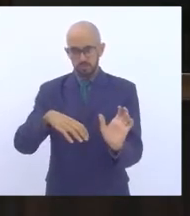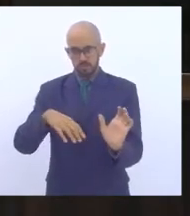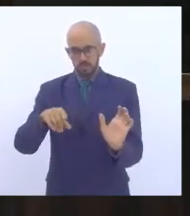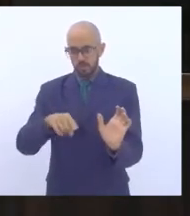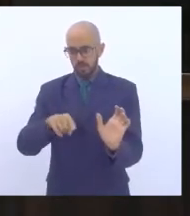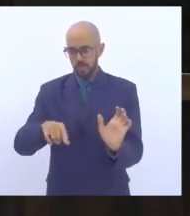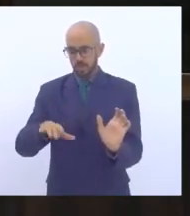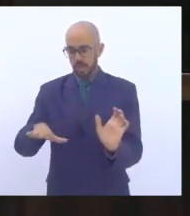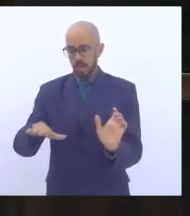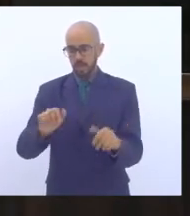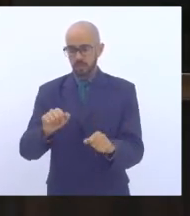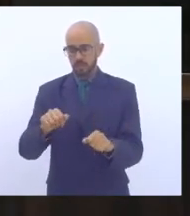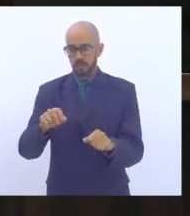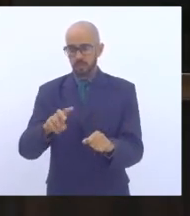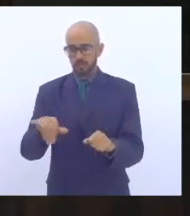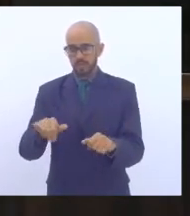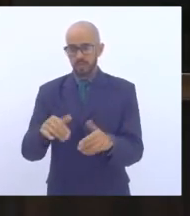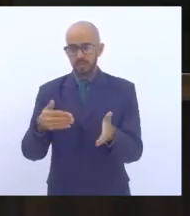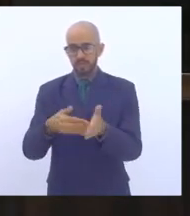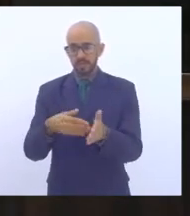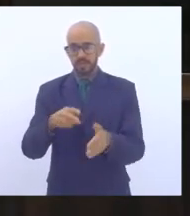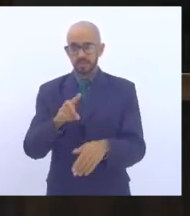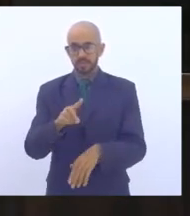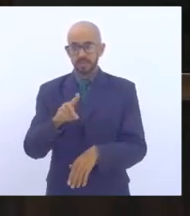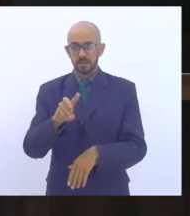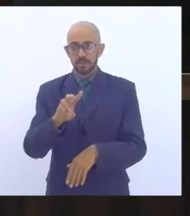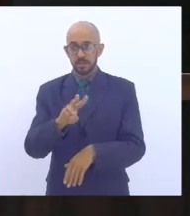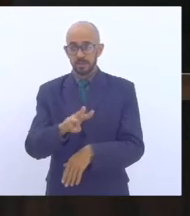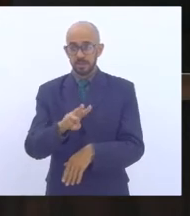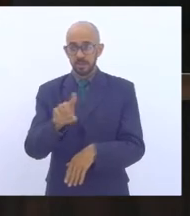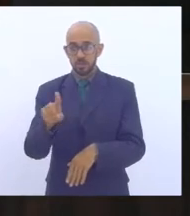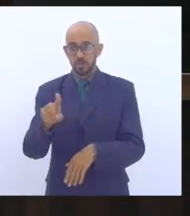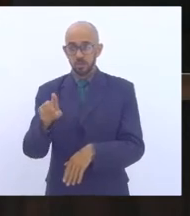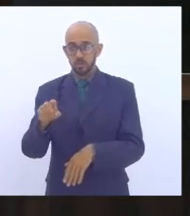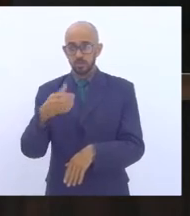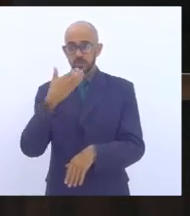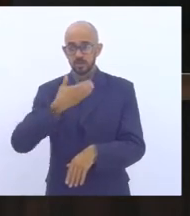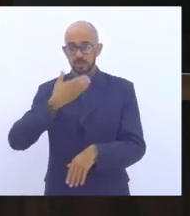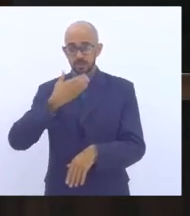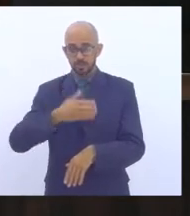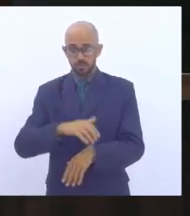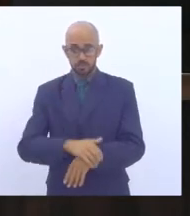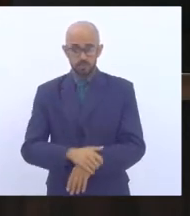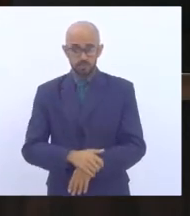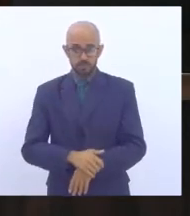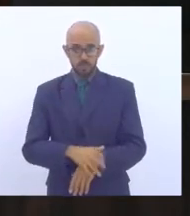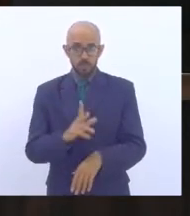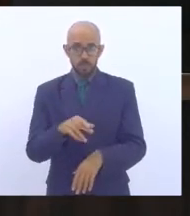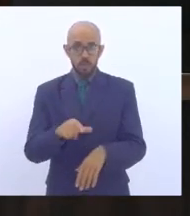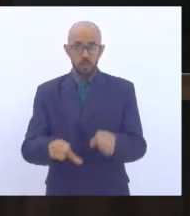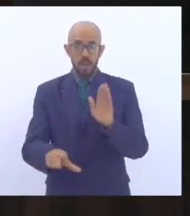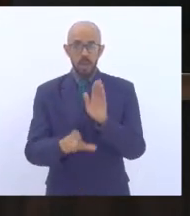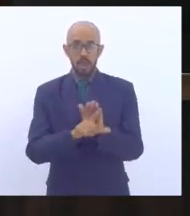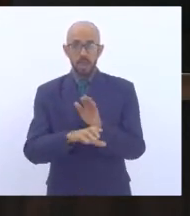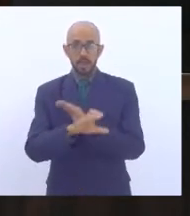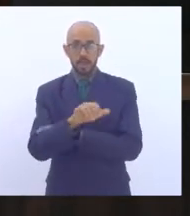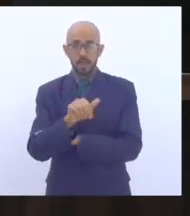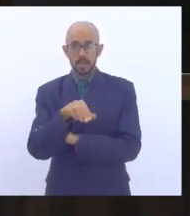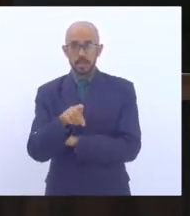ele só vai até Trinta e Um de dezembro 22 então é Igual àquela questão da lei kandir